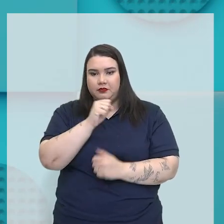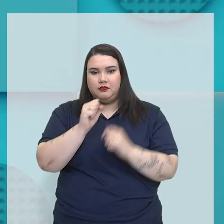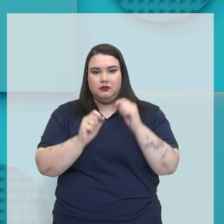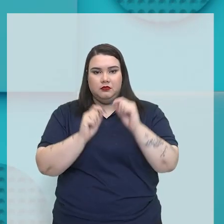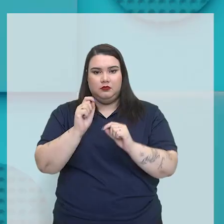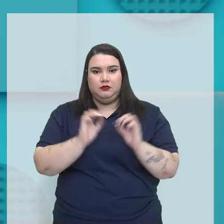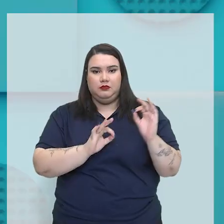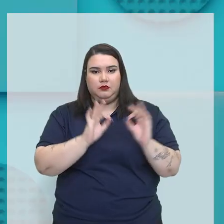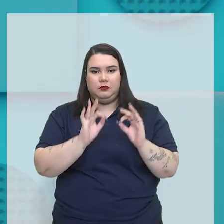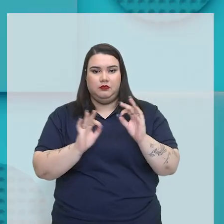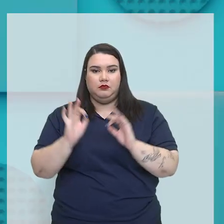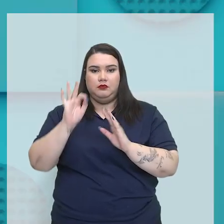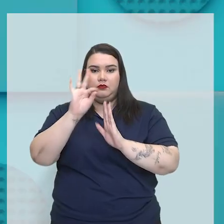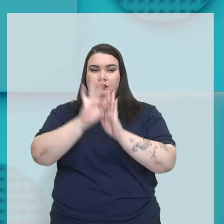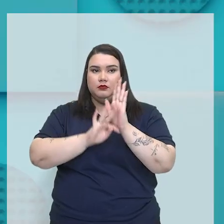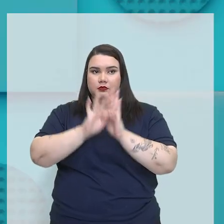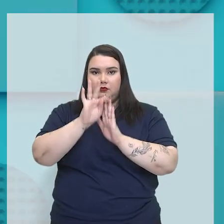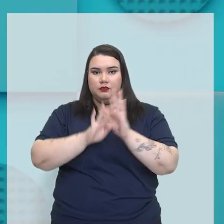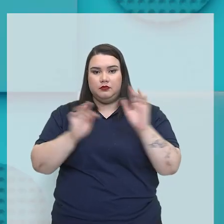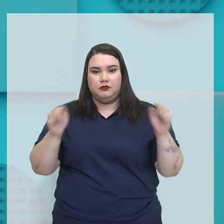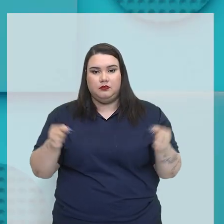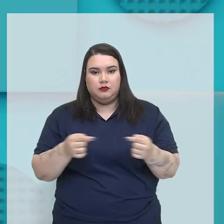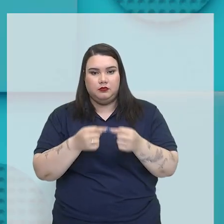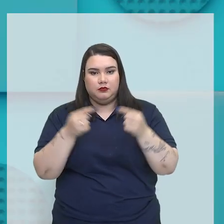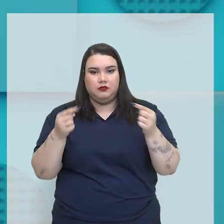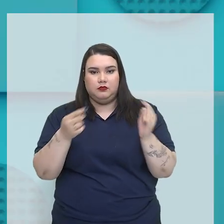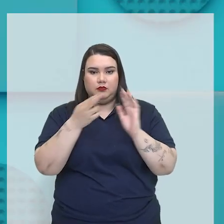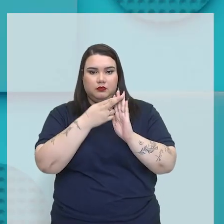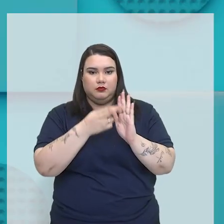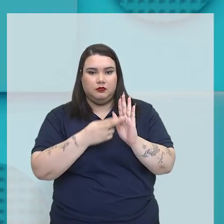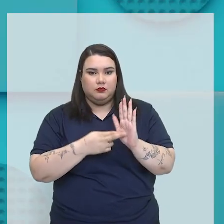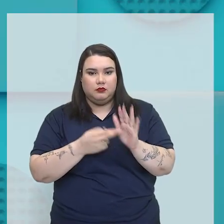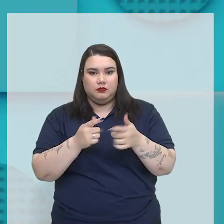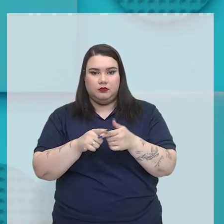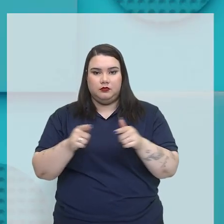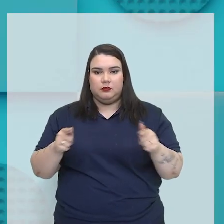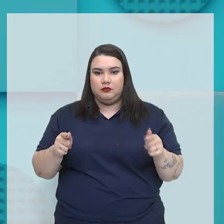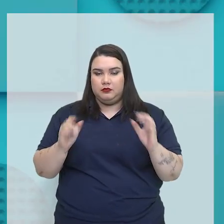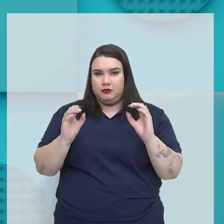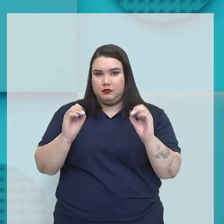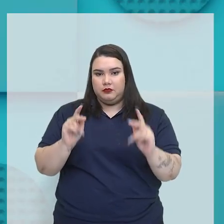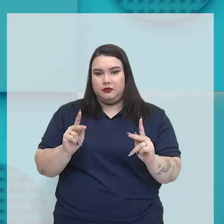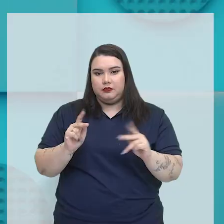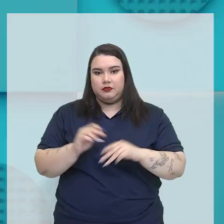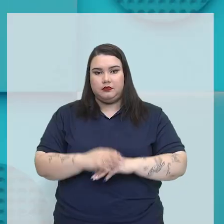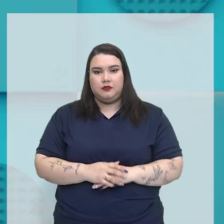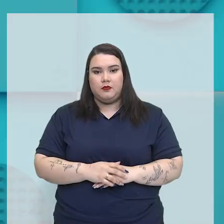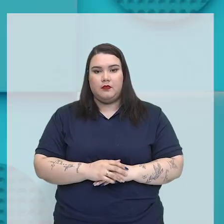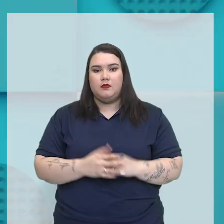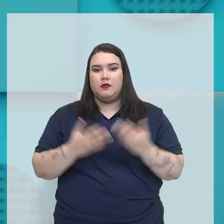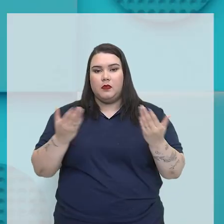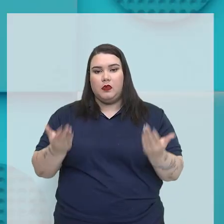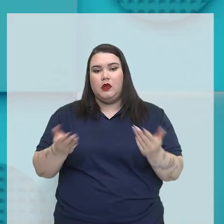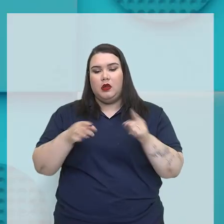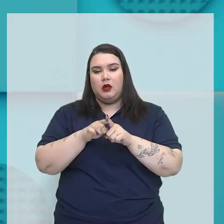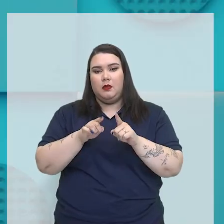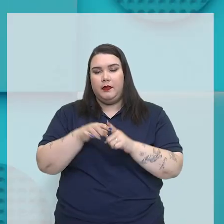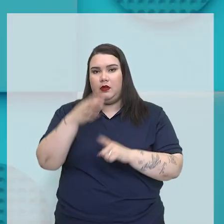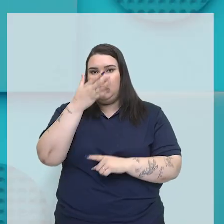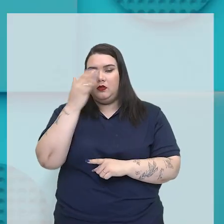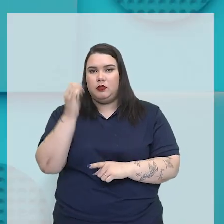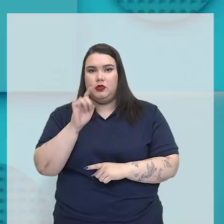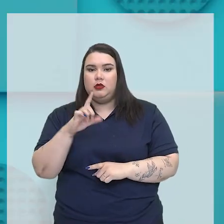a organização do texto de acordo com as normas gramaticais, certo? E, é claro, não esquecendo que